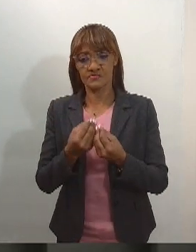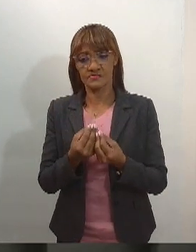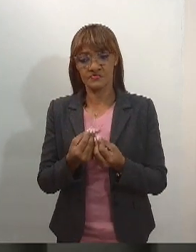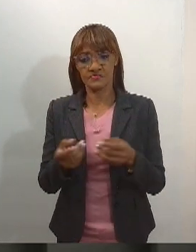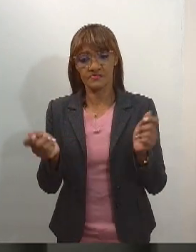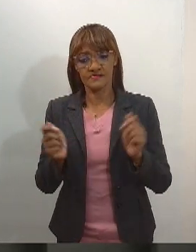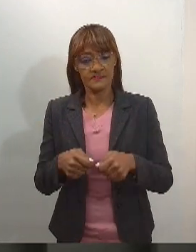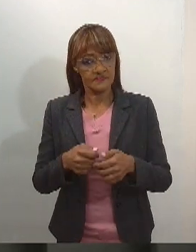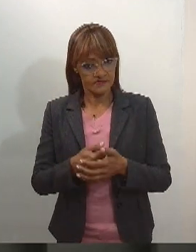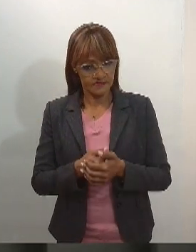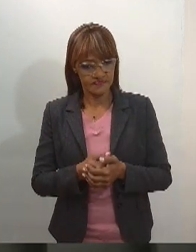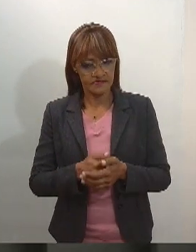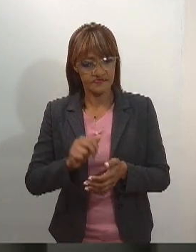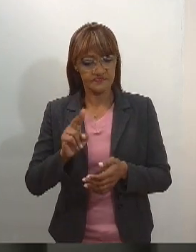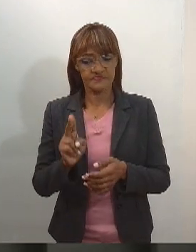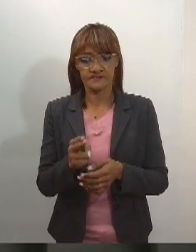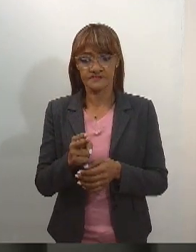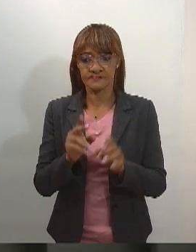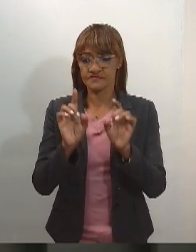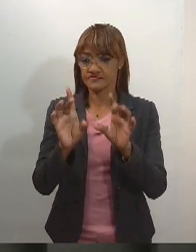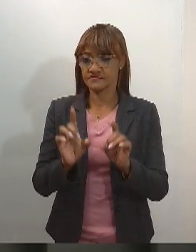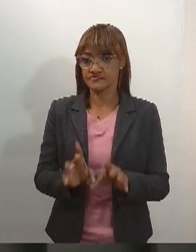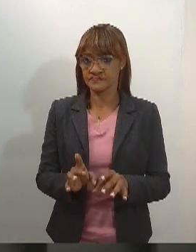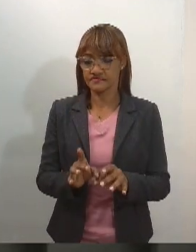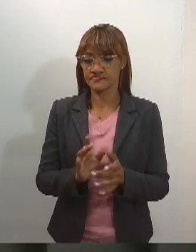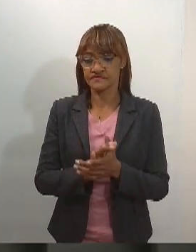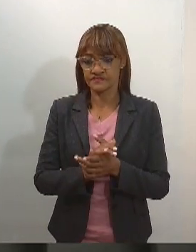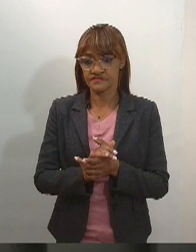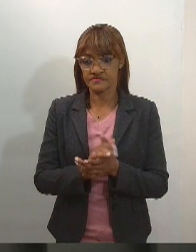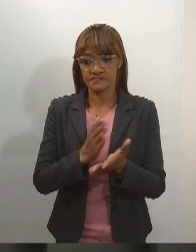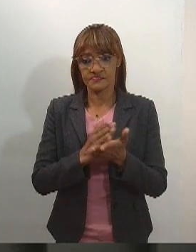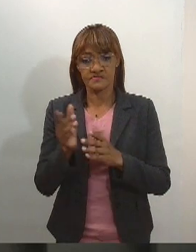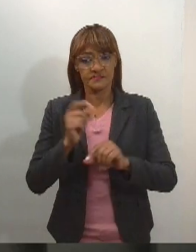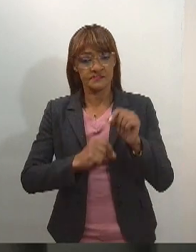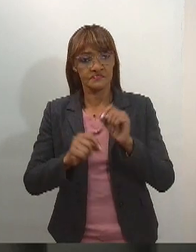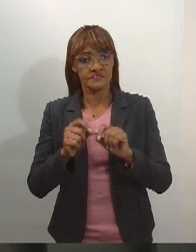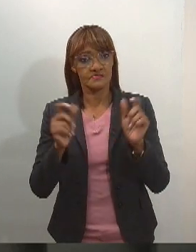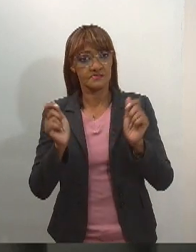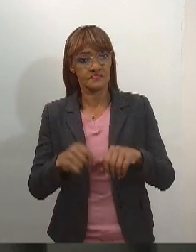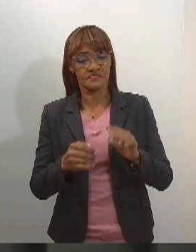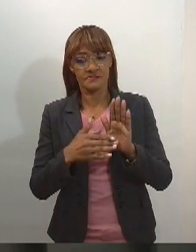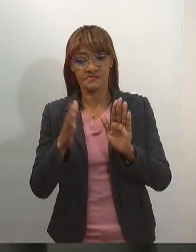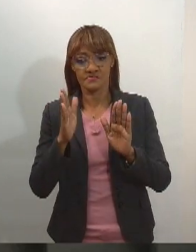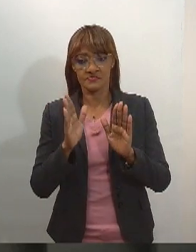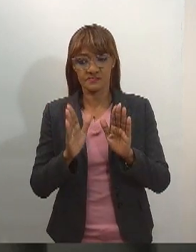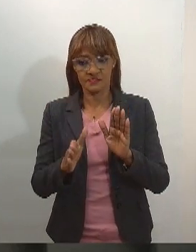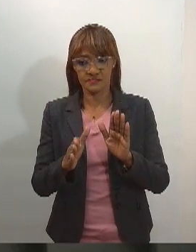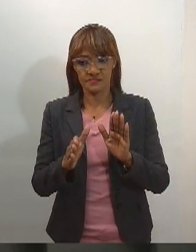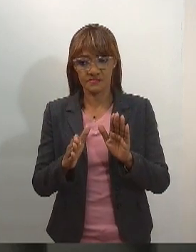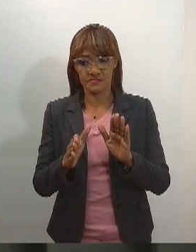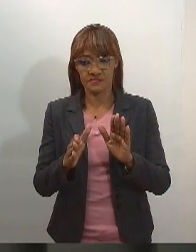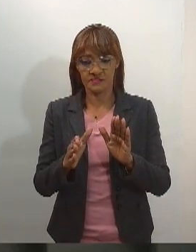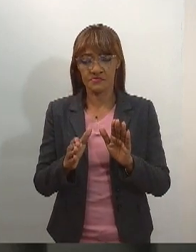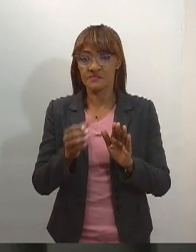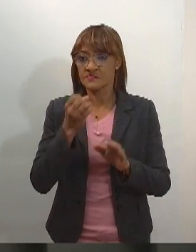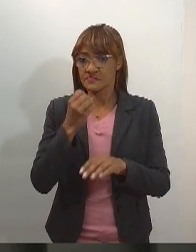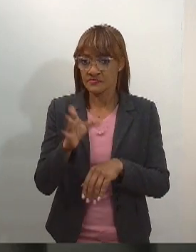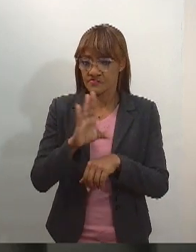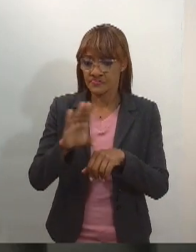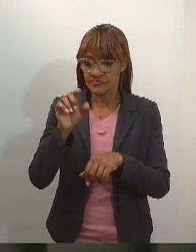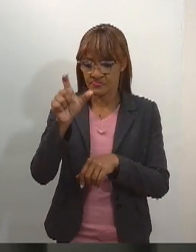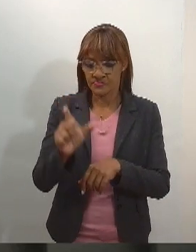de depoimento especial. A iniciativa visa proporcionar o atendimento adequado e qualificado às crianças